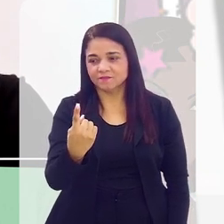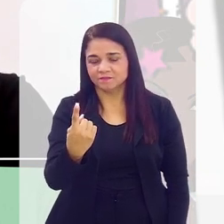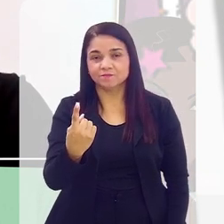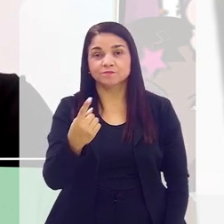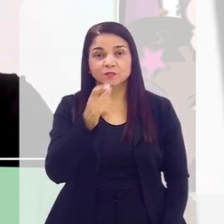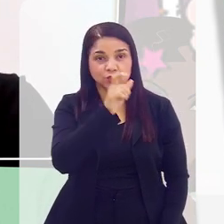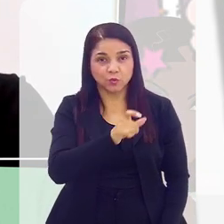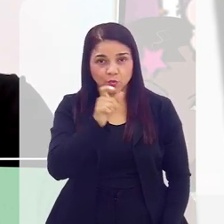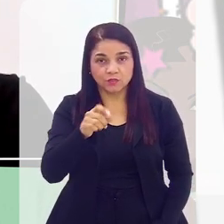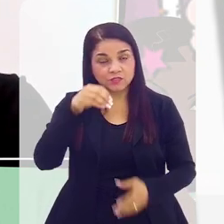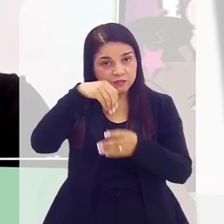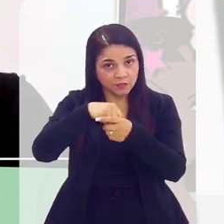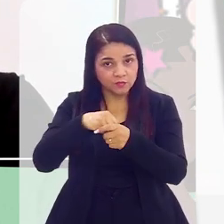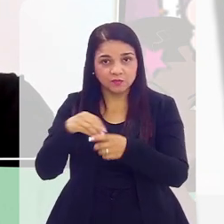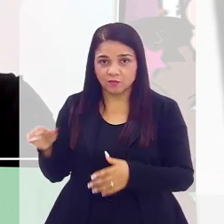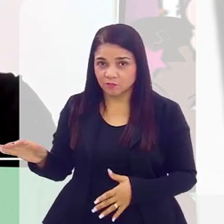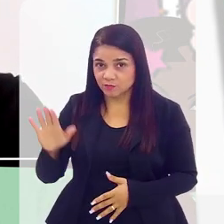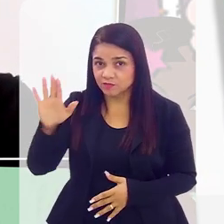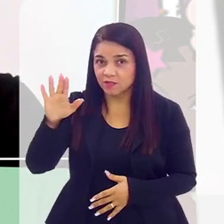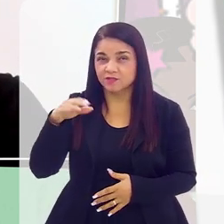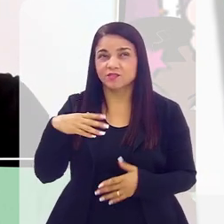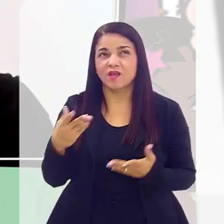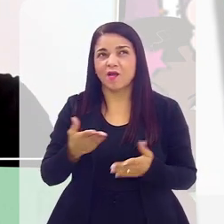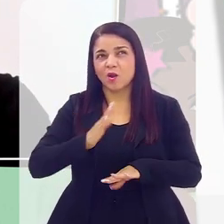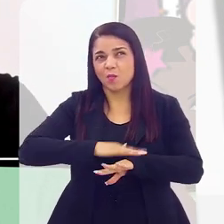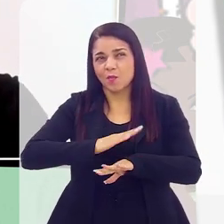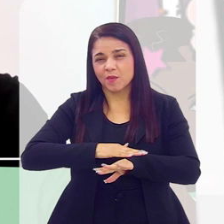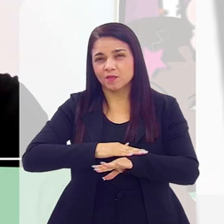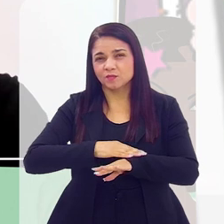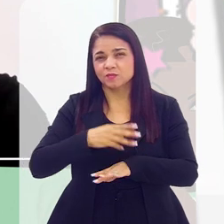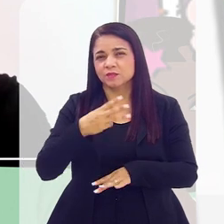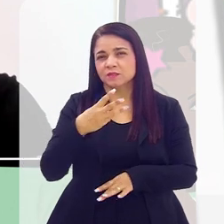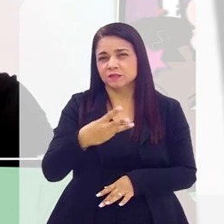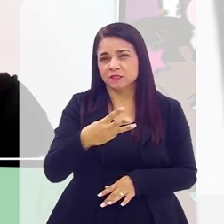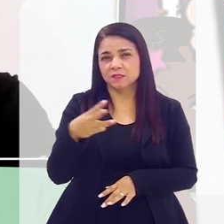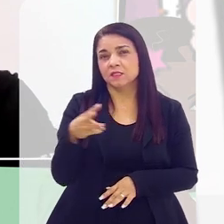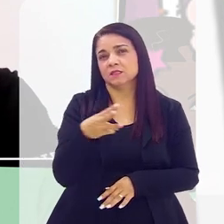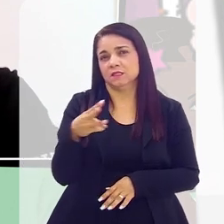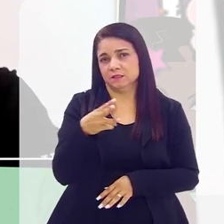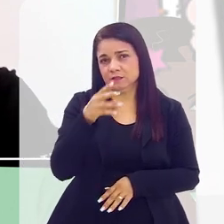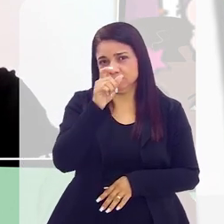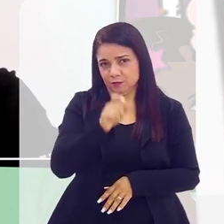comunidades. No momento, nós estamos com 33